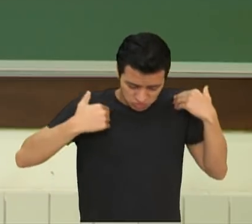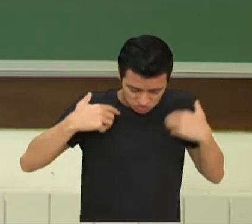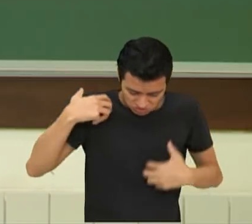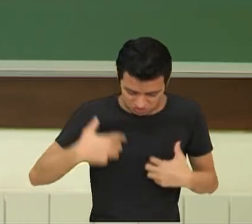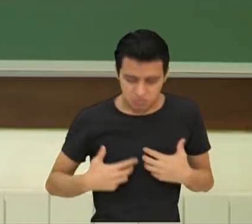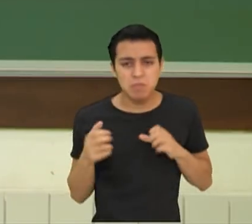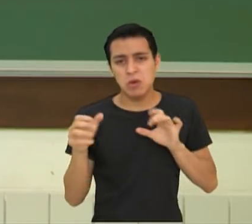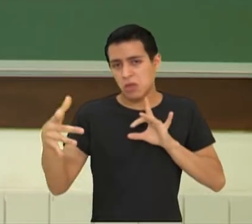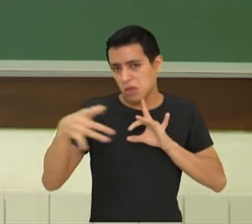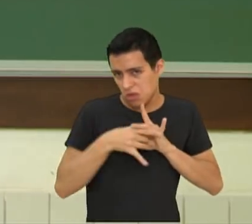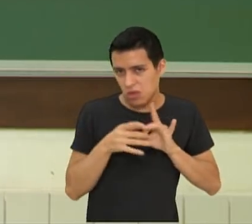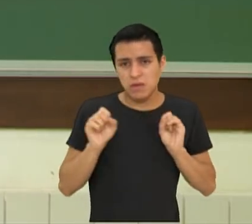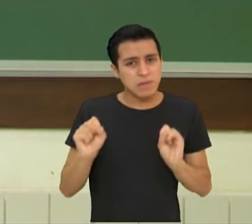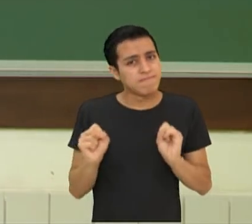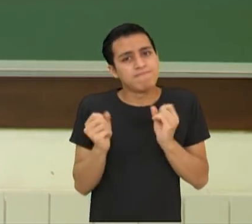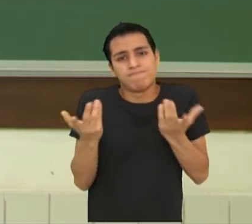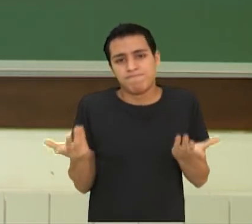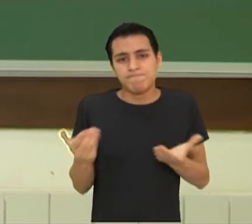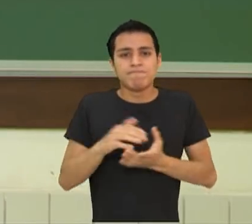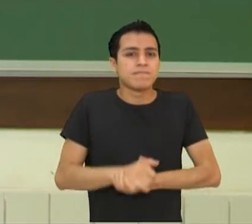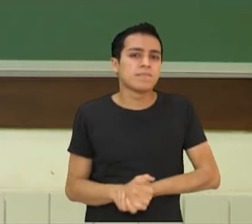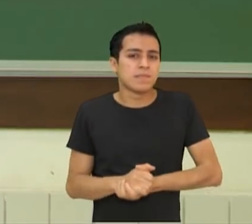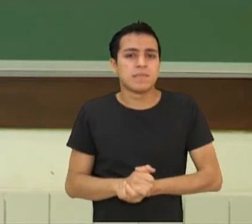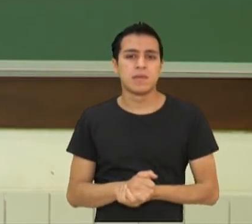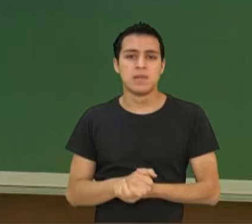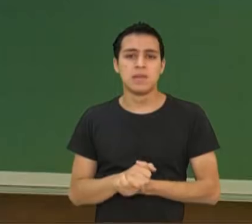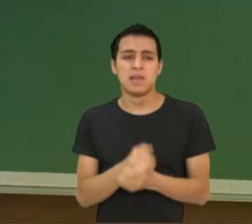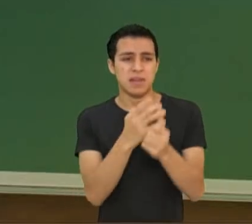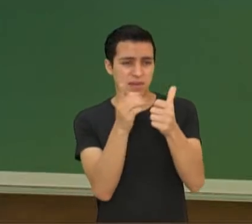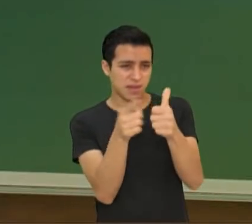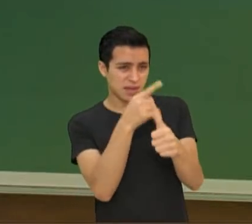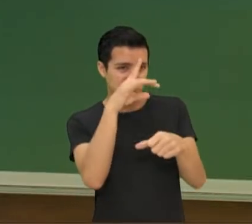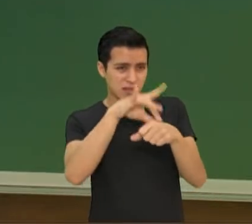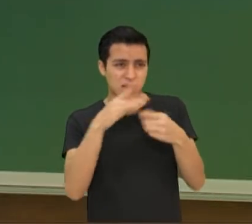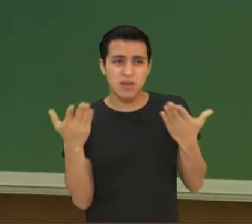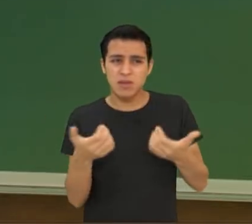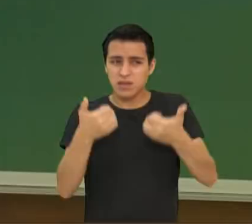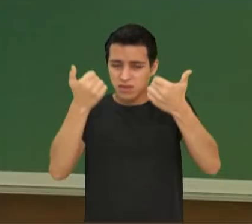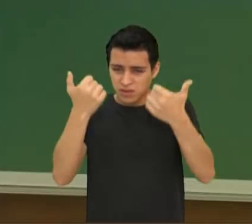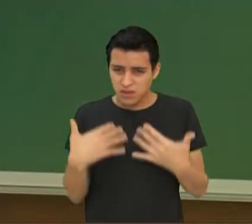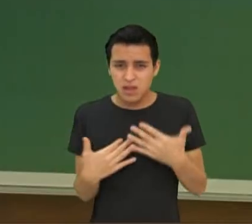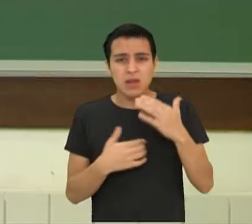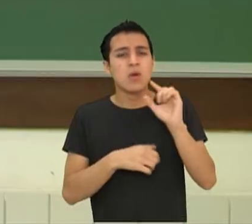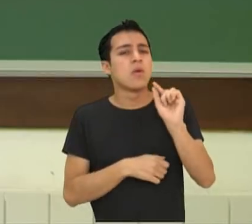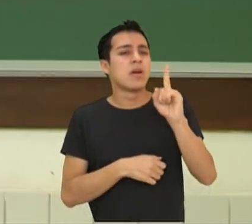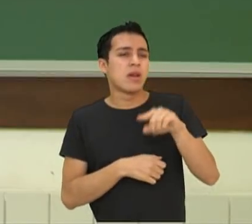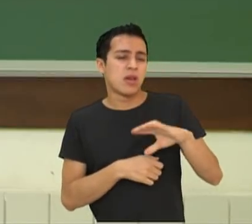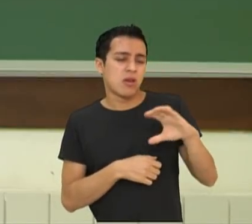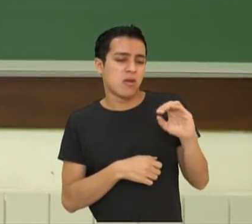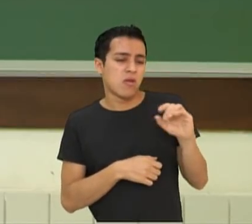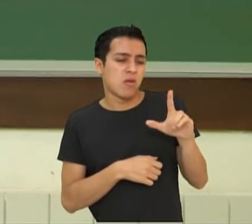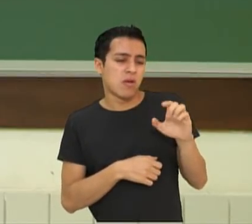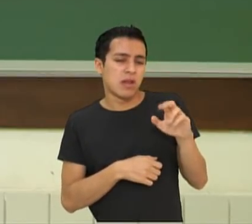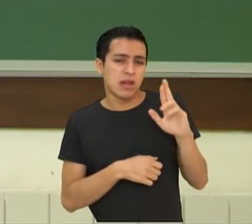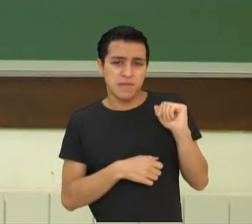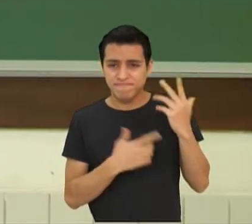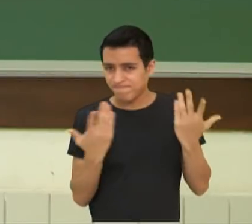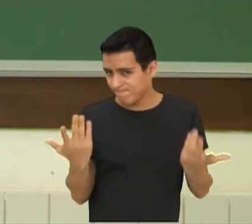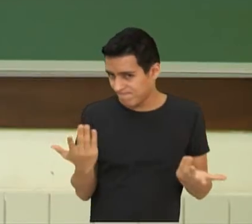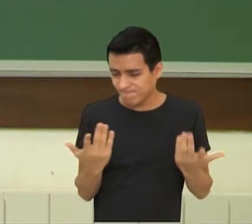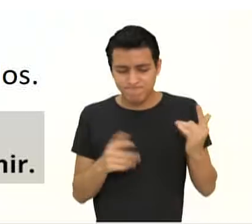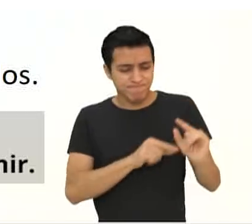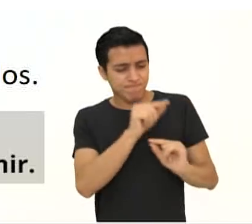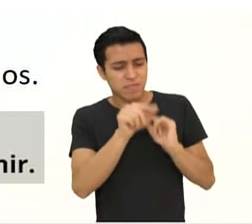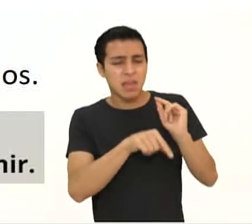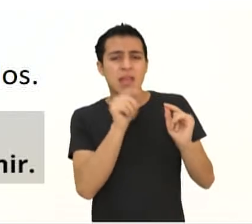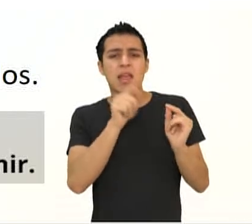organismo. Então, pessoal, a primeira doença que nós vamos falar hoje é a cólera. A cólera é causada